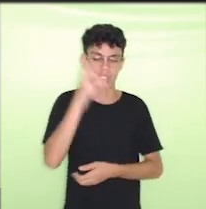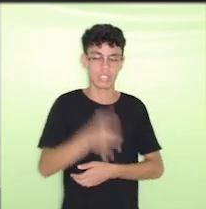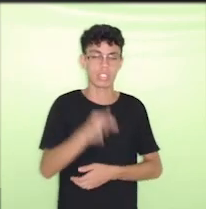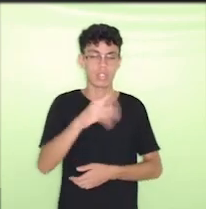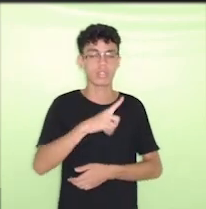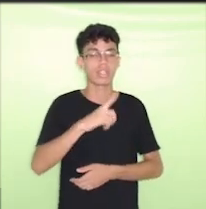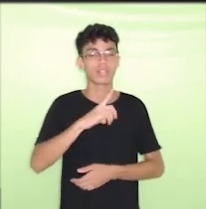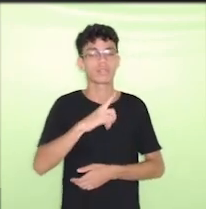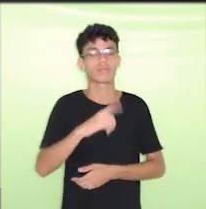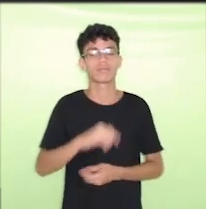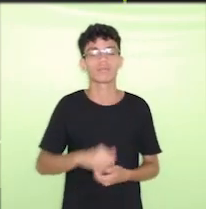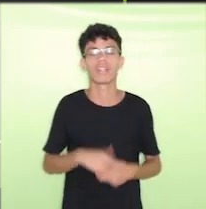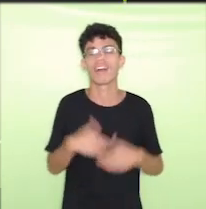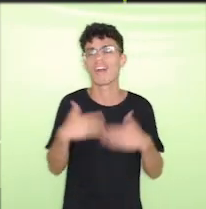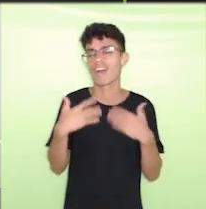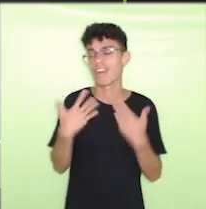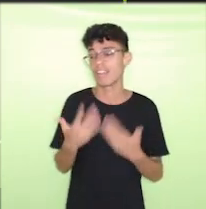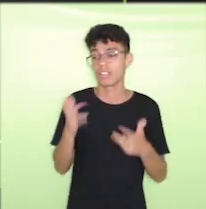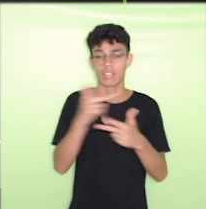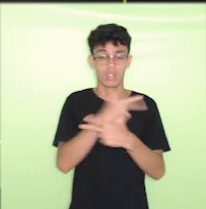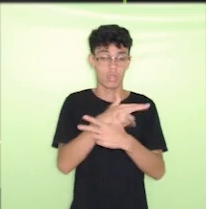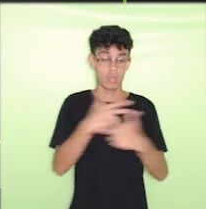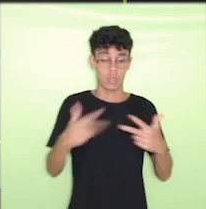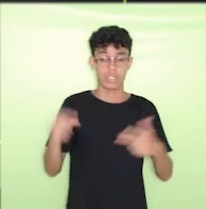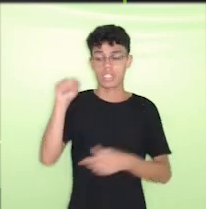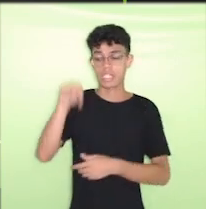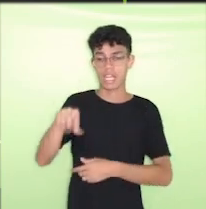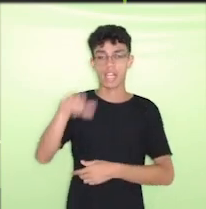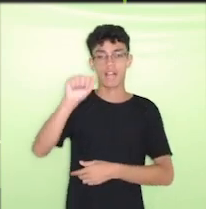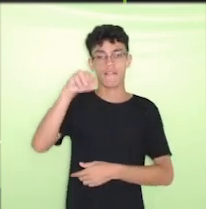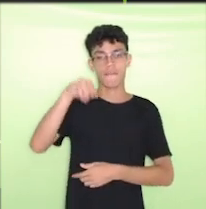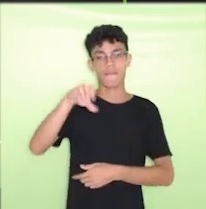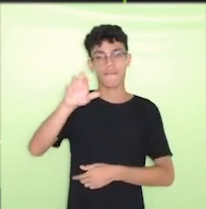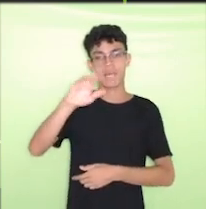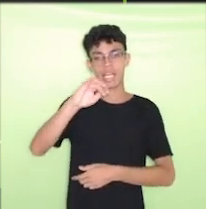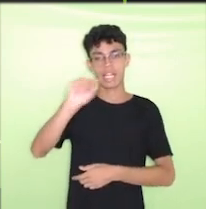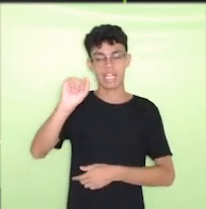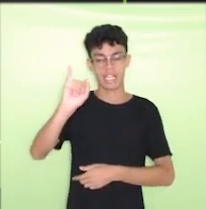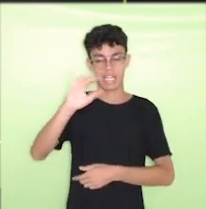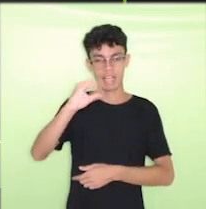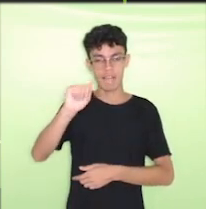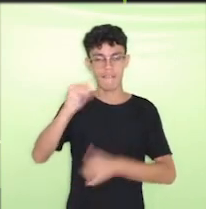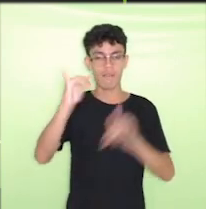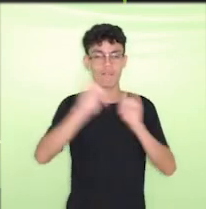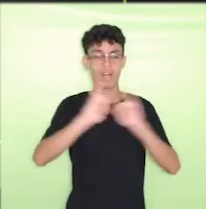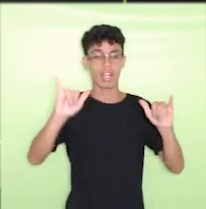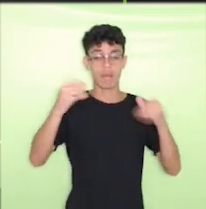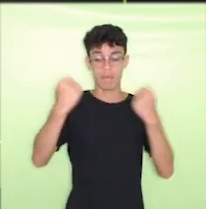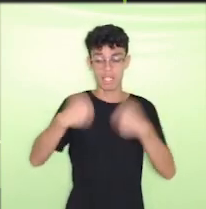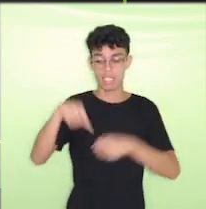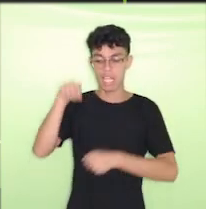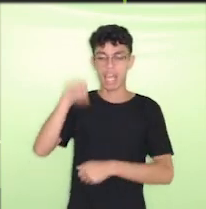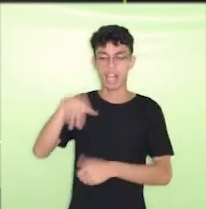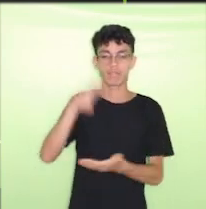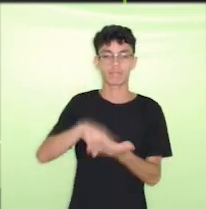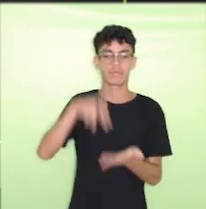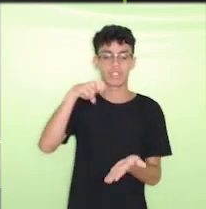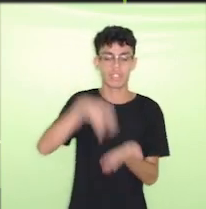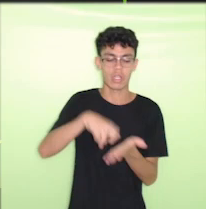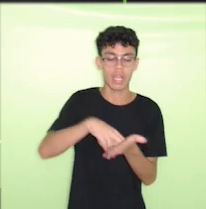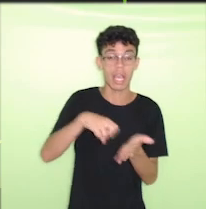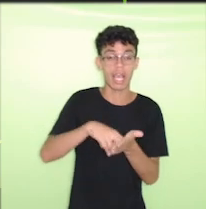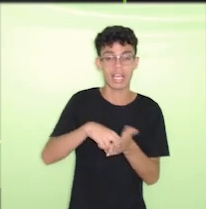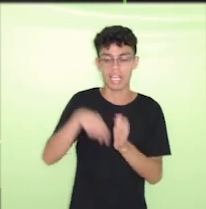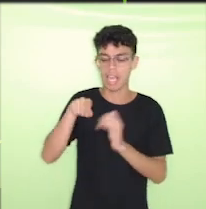certeza. Ai, as coisas que ela diz. Agora é preciso castigá-la. Será que